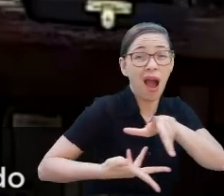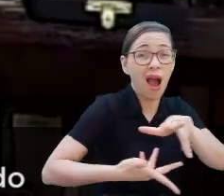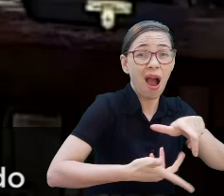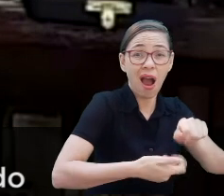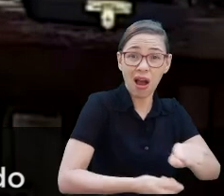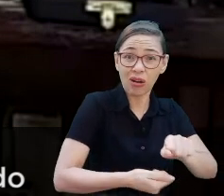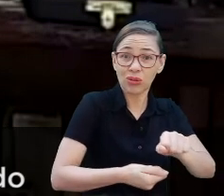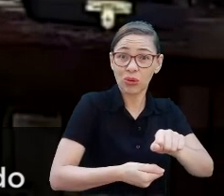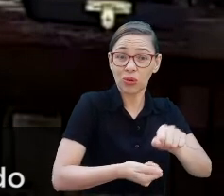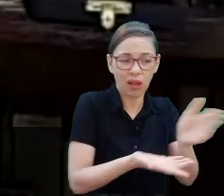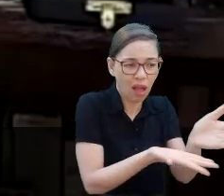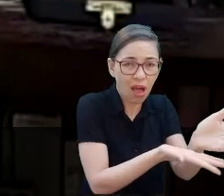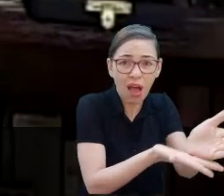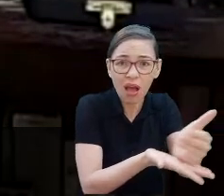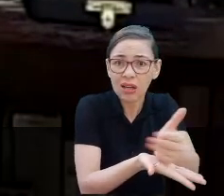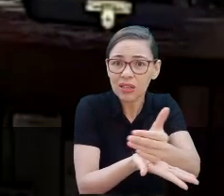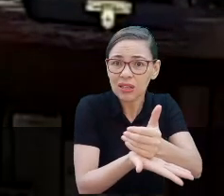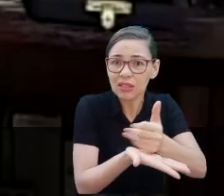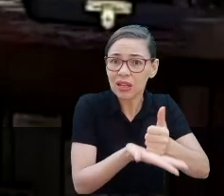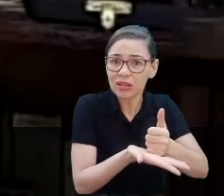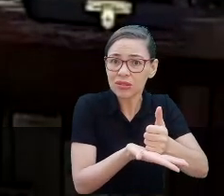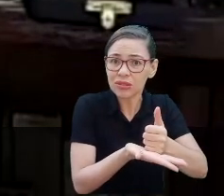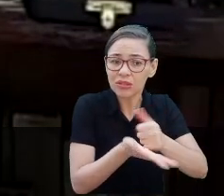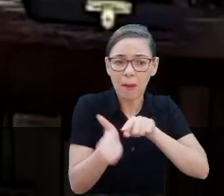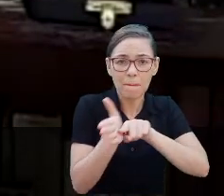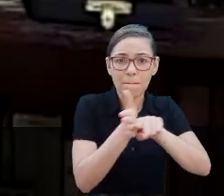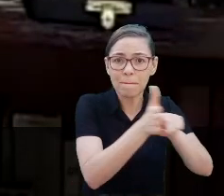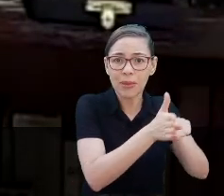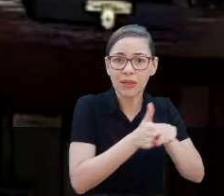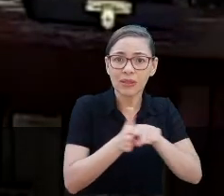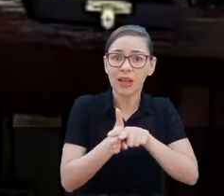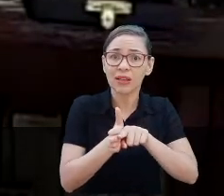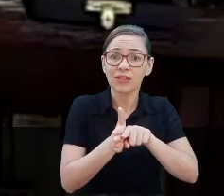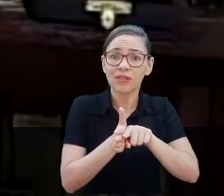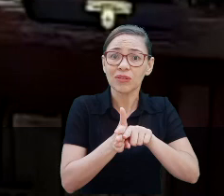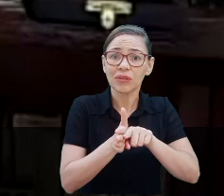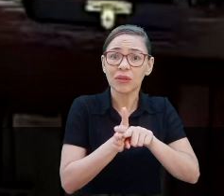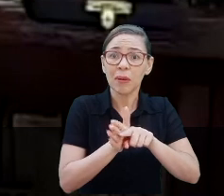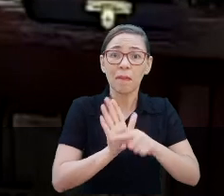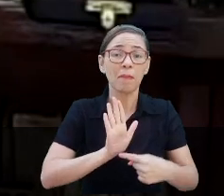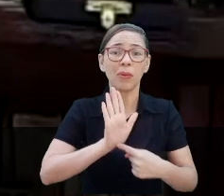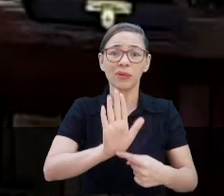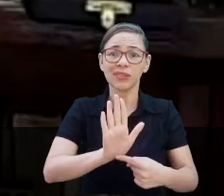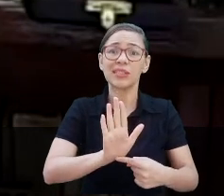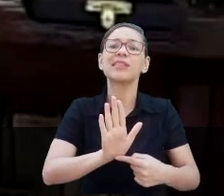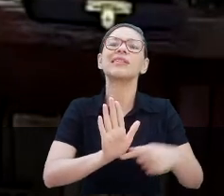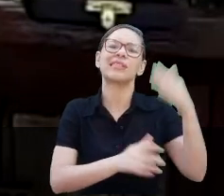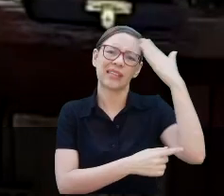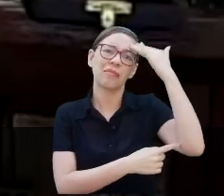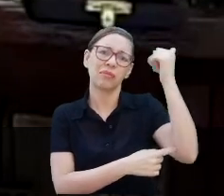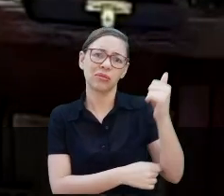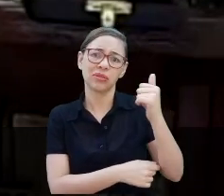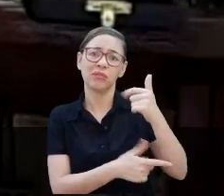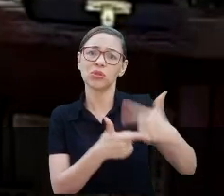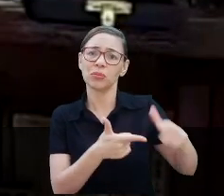Brasil, é do mundo todo, esses dados, eles se restringem muitas vezes às